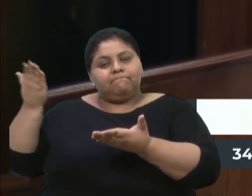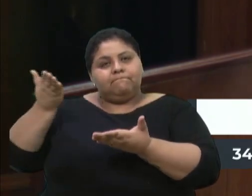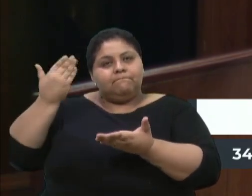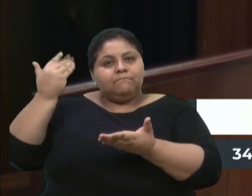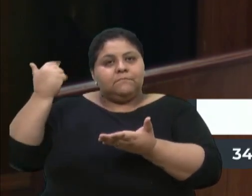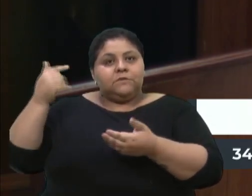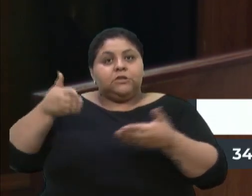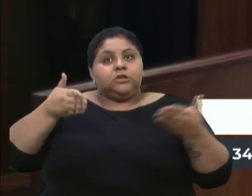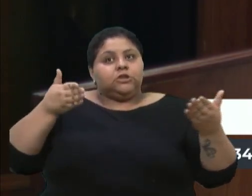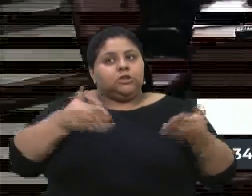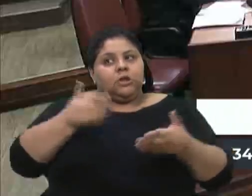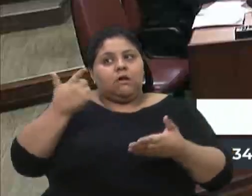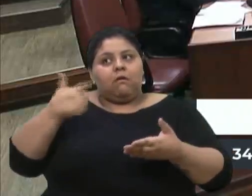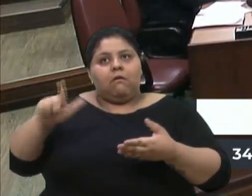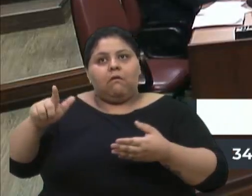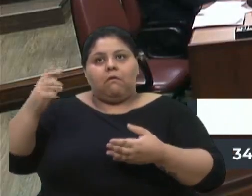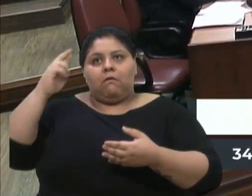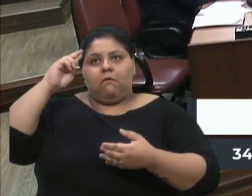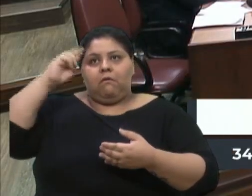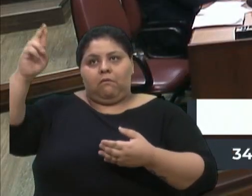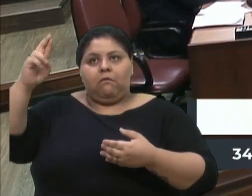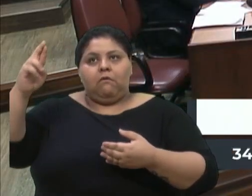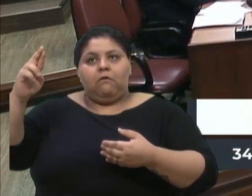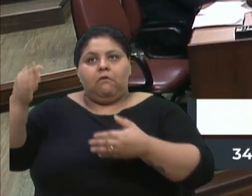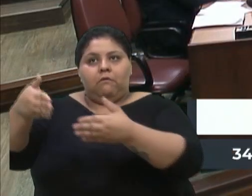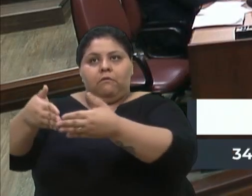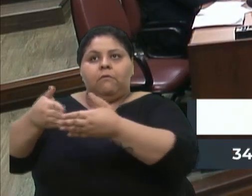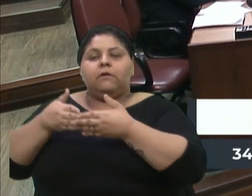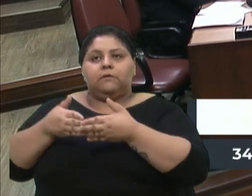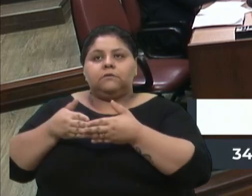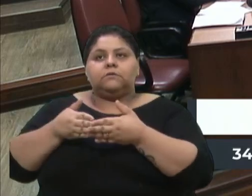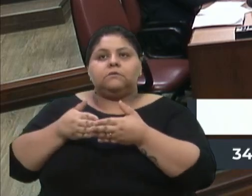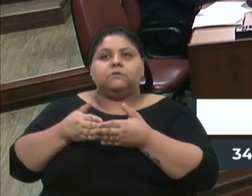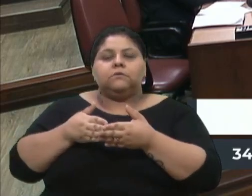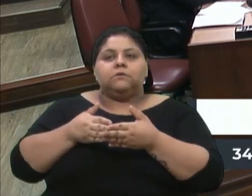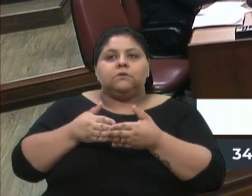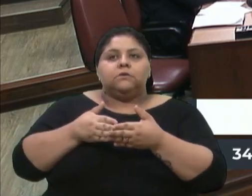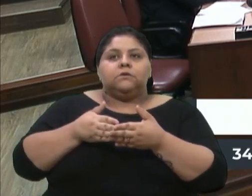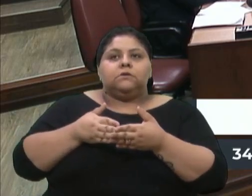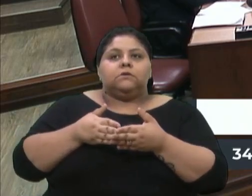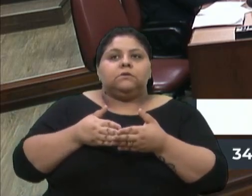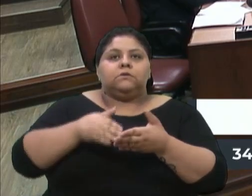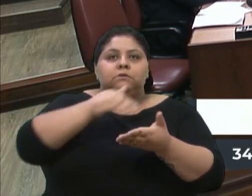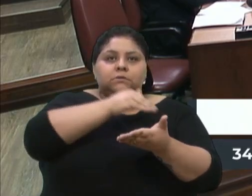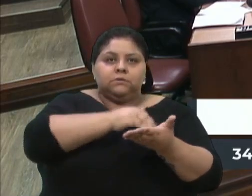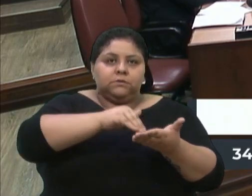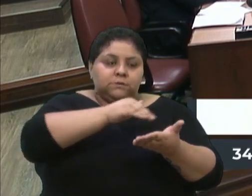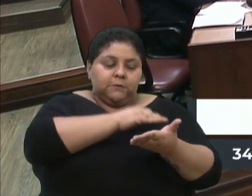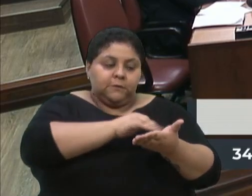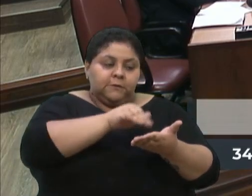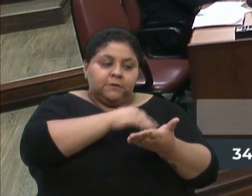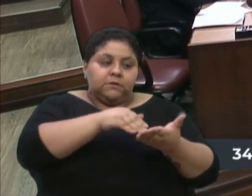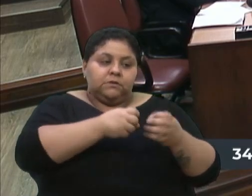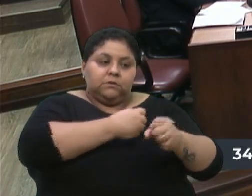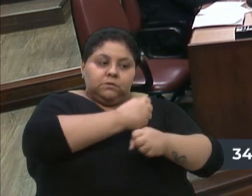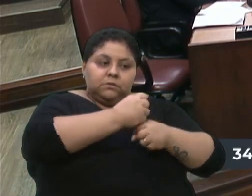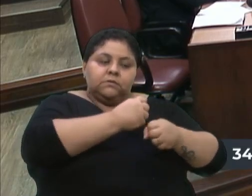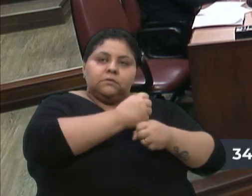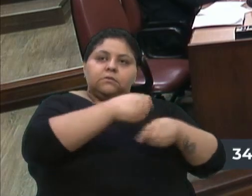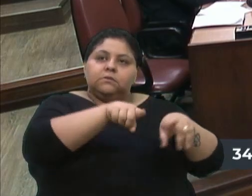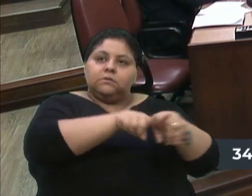tinha outras lideranças que já tinham feito esses pedidos, juntamente a Secretaria de Obras, inclusive o prefeito Adiló, antes de